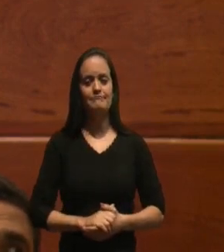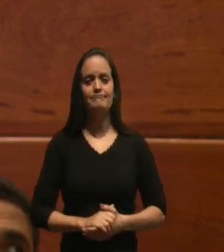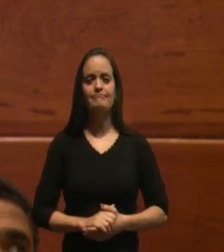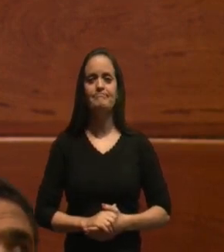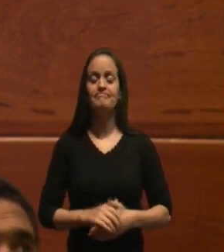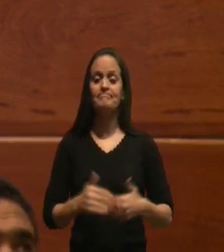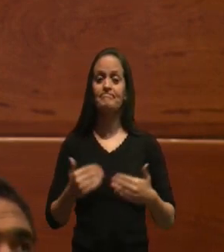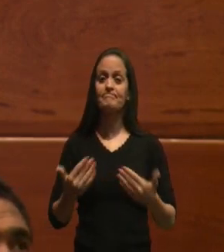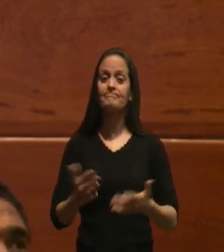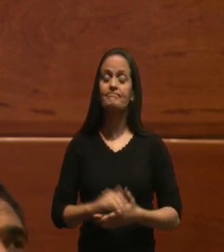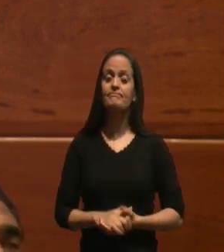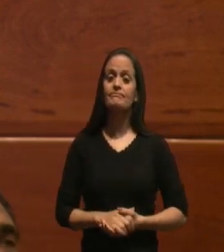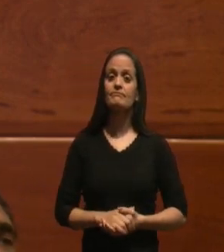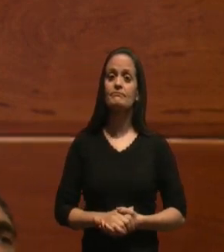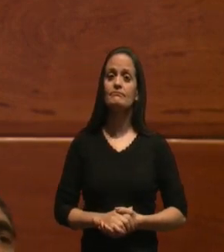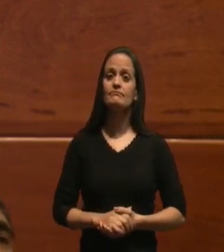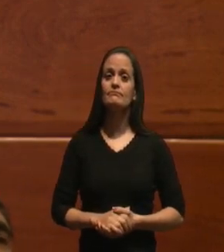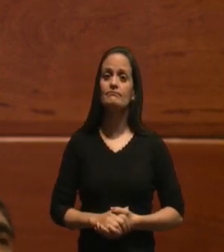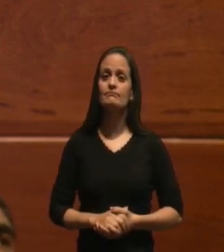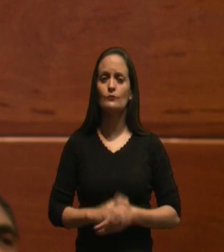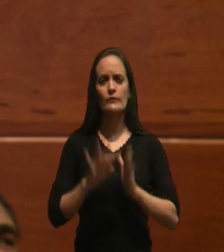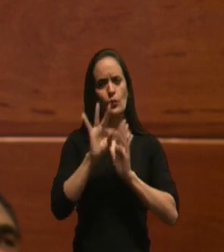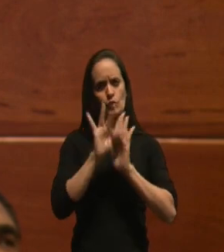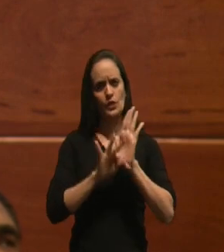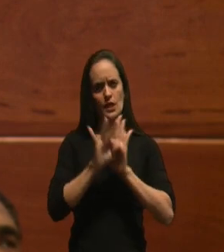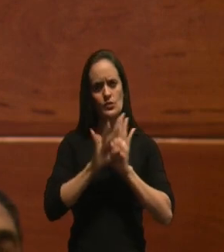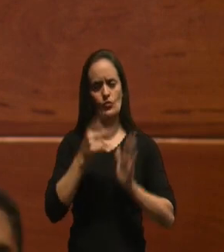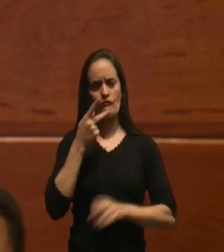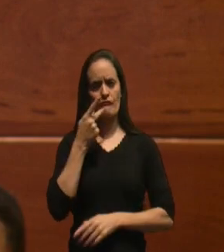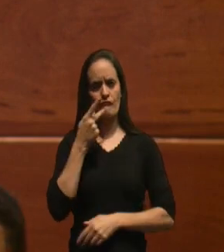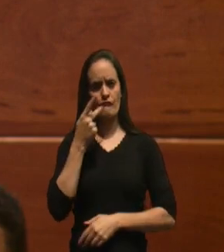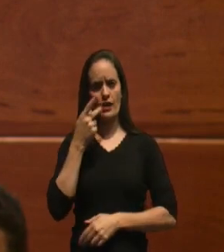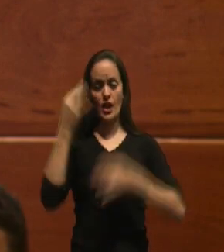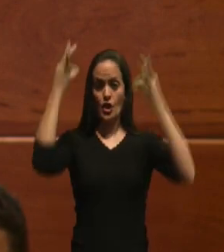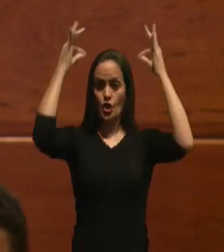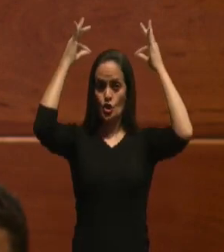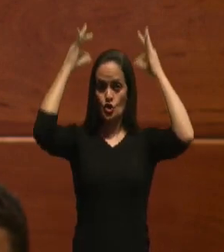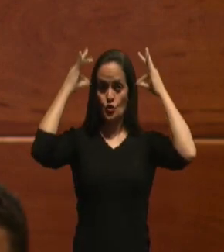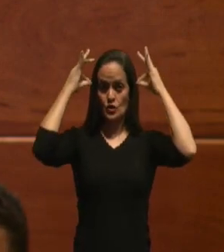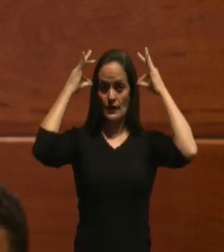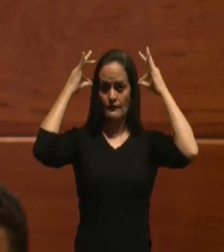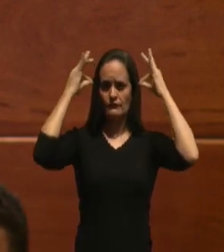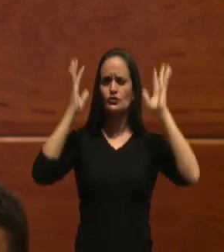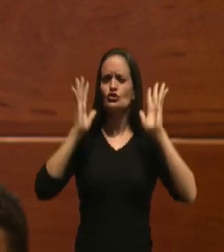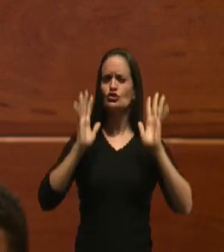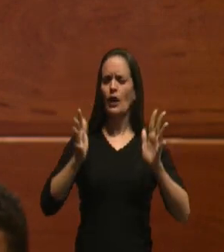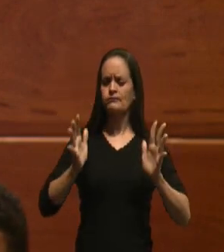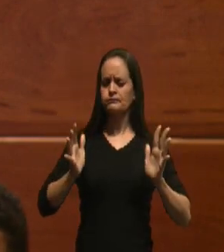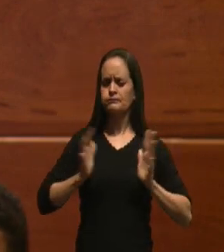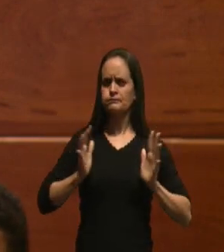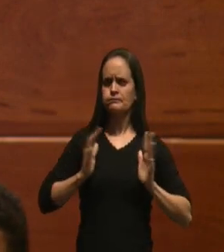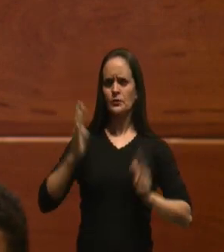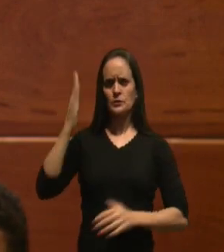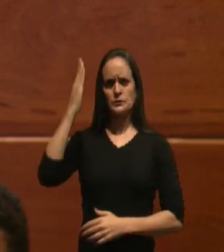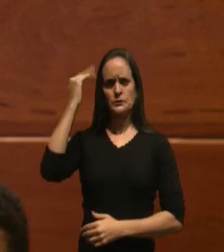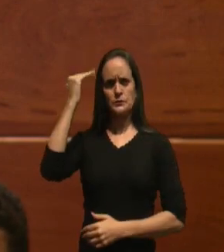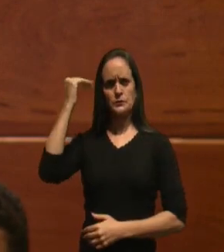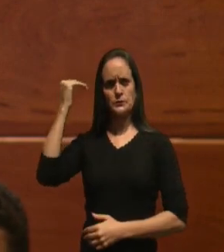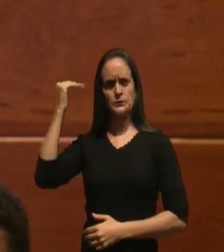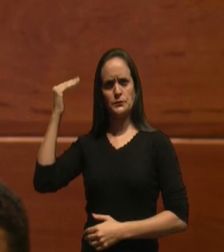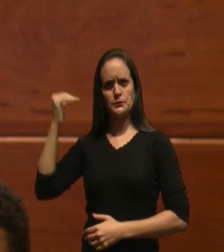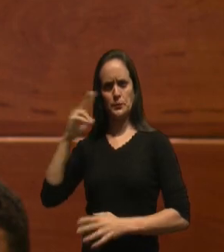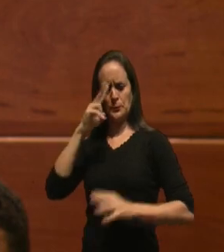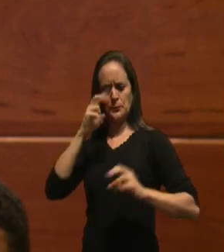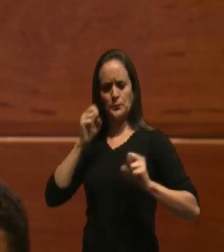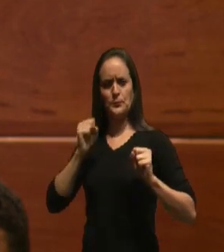Meus irmãos, diz o texto bíblico que Josafá já possuía riquezas, glória em abundância,